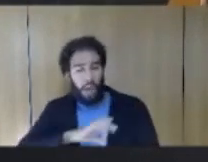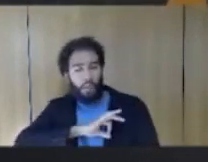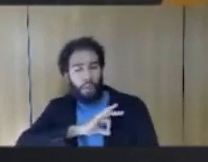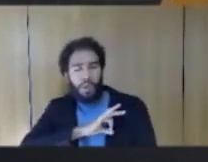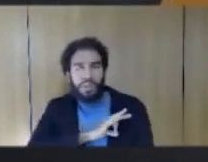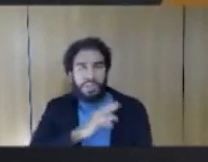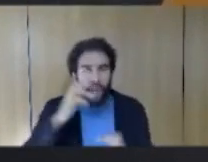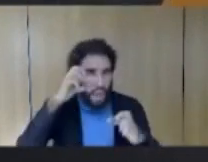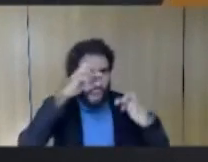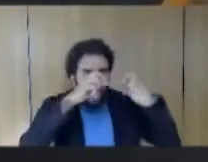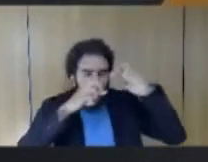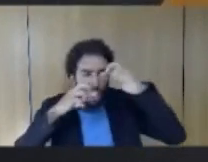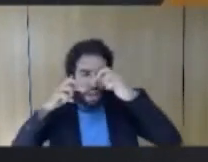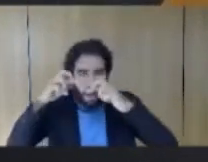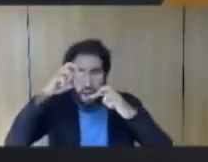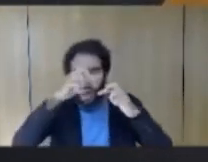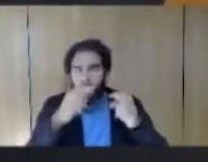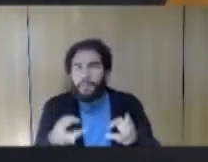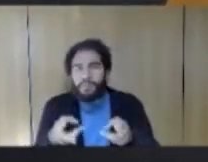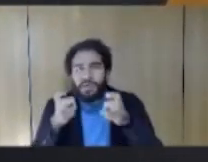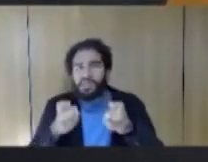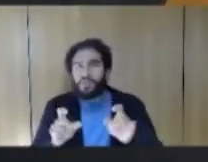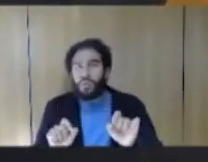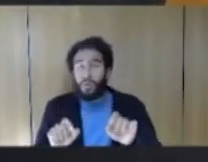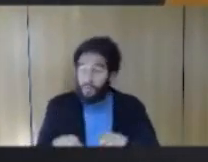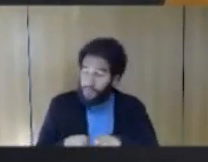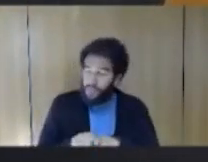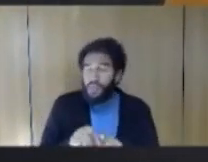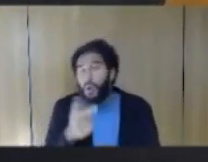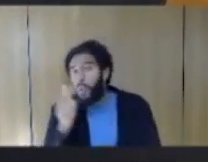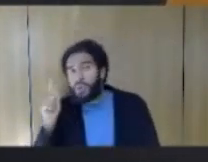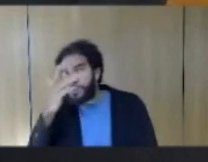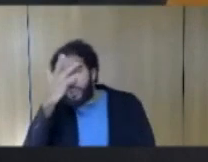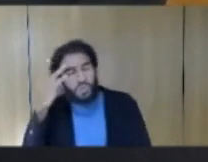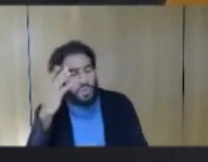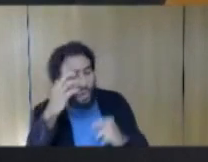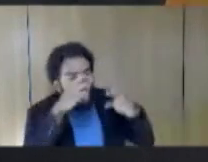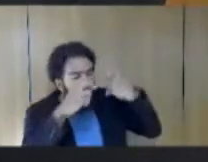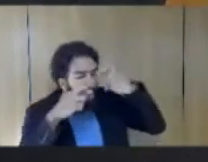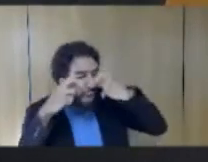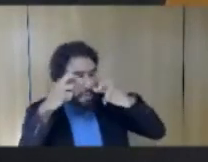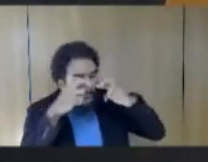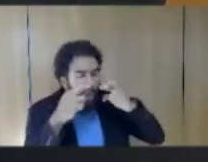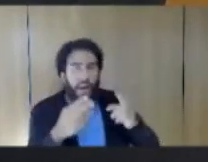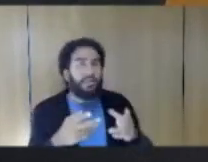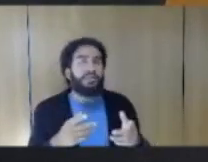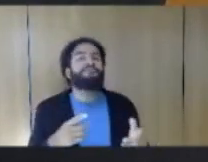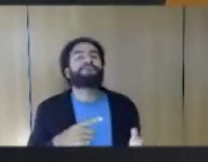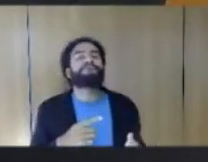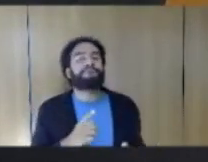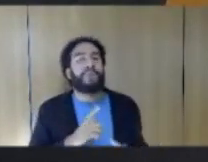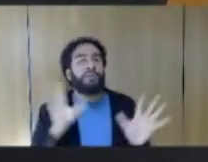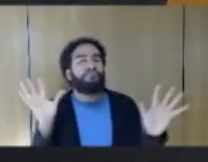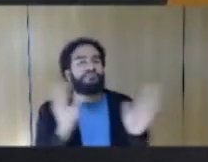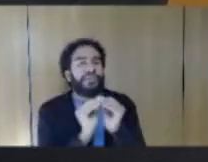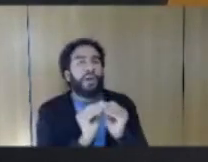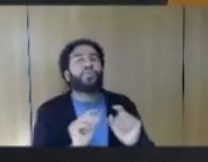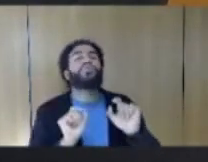federal e dos demais participantes da investigação a conclusão